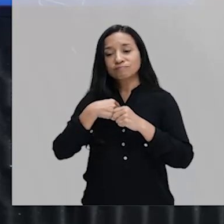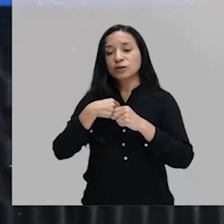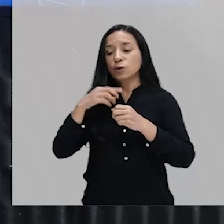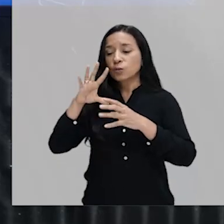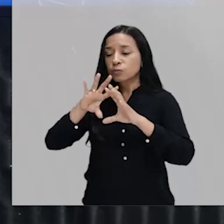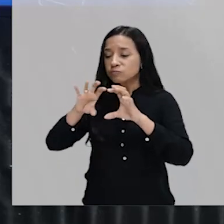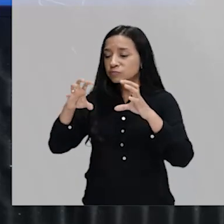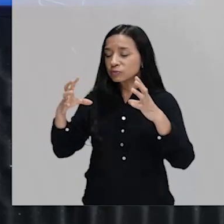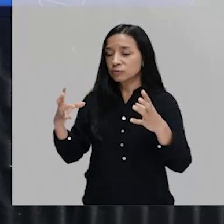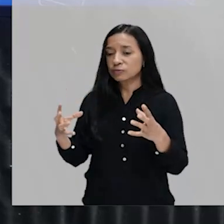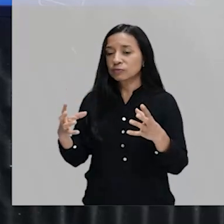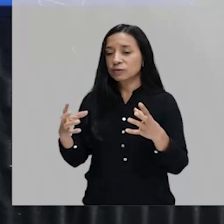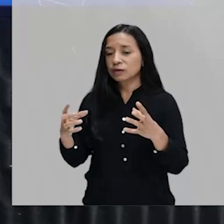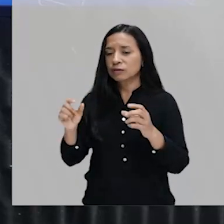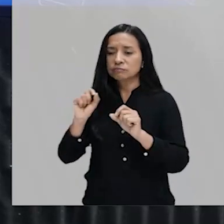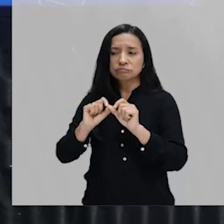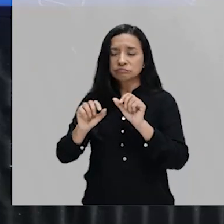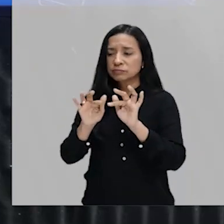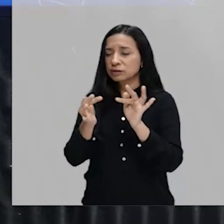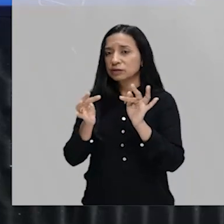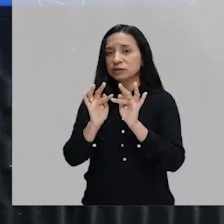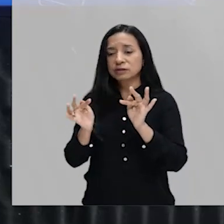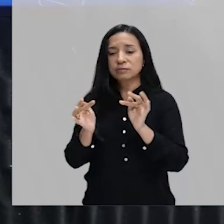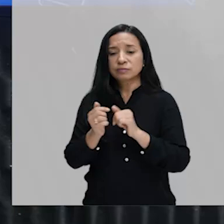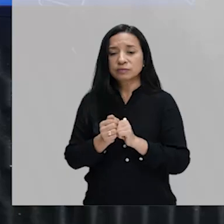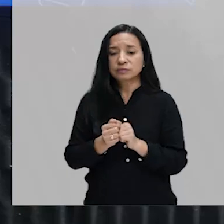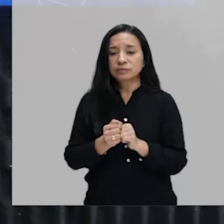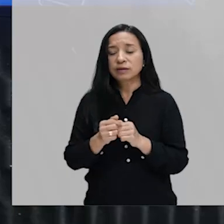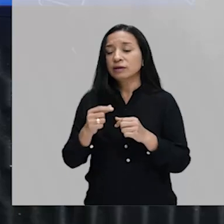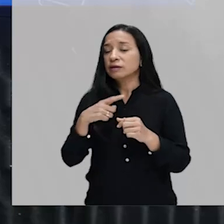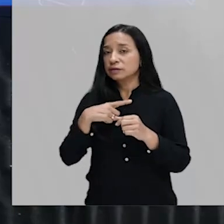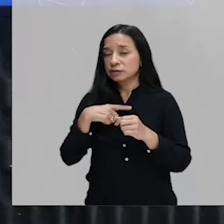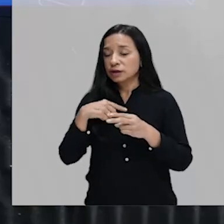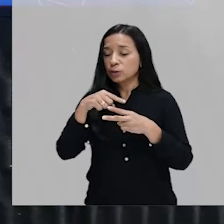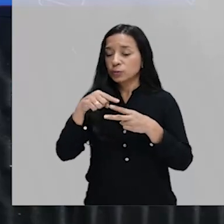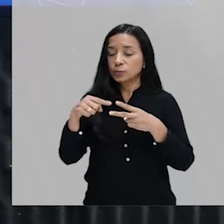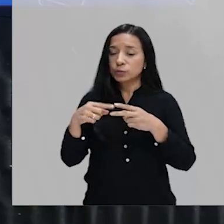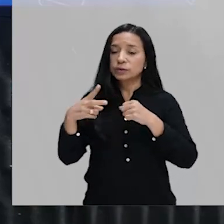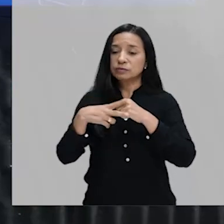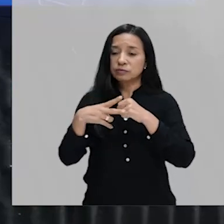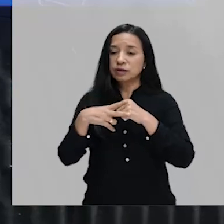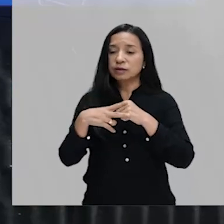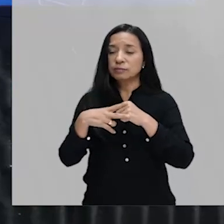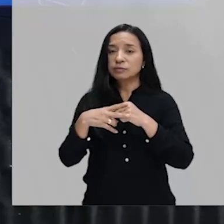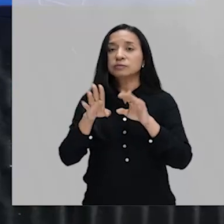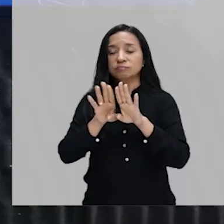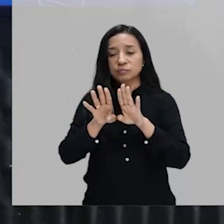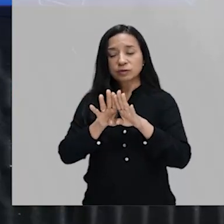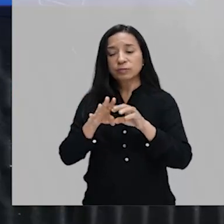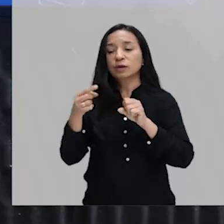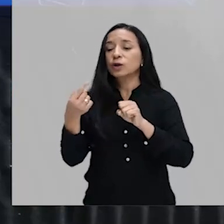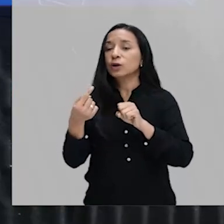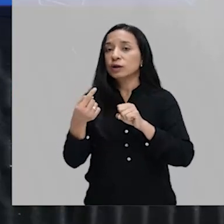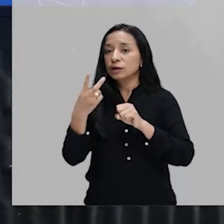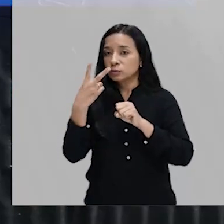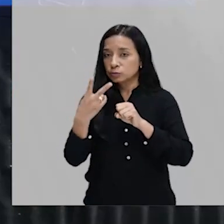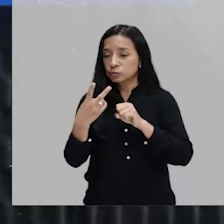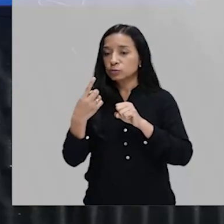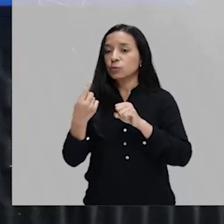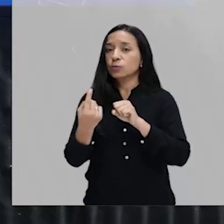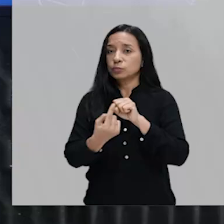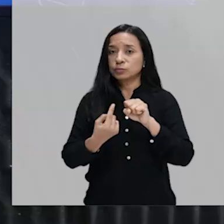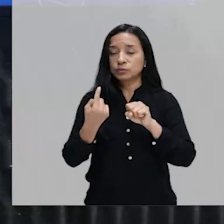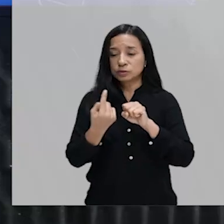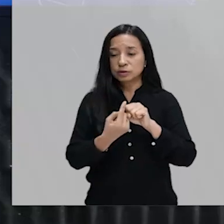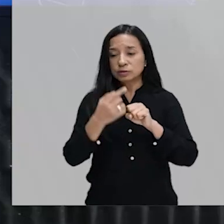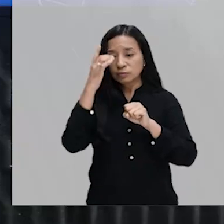Eu. A lógica é simples. Geralmente, há dois verbos, também haverá dois sujeitos, né? Fica aí bem mais fácil da